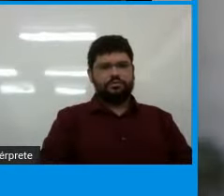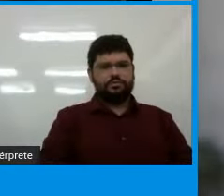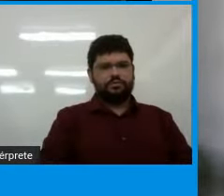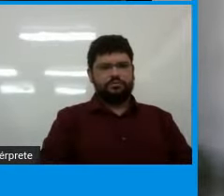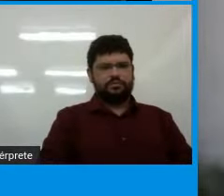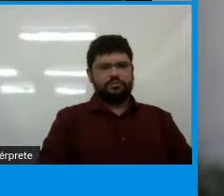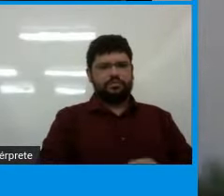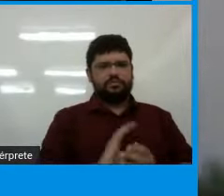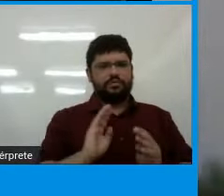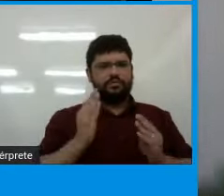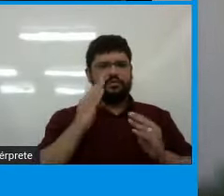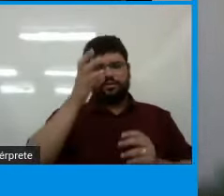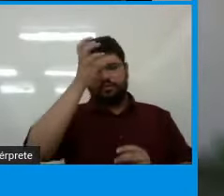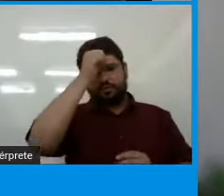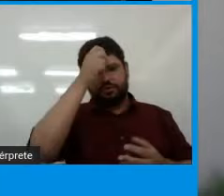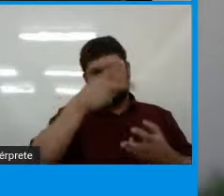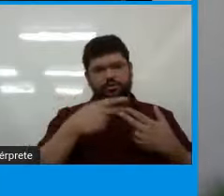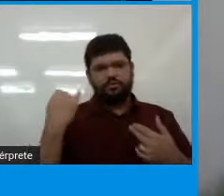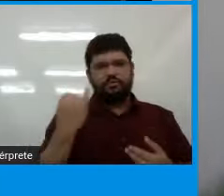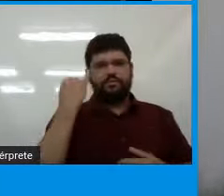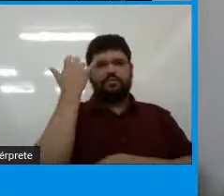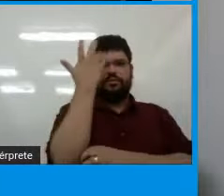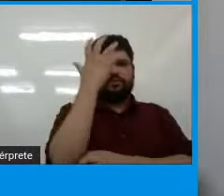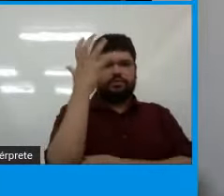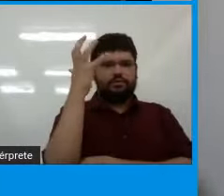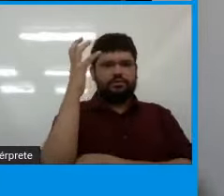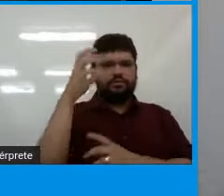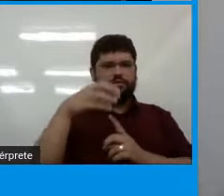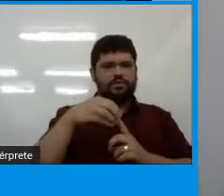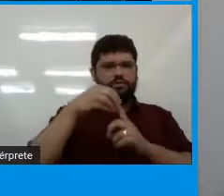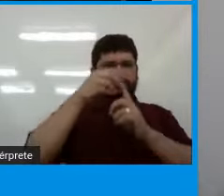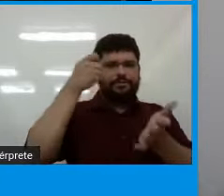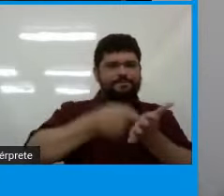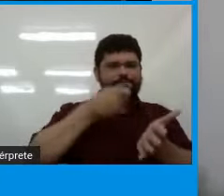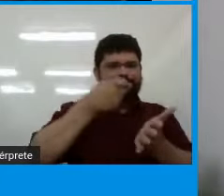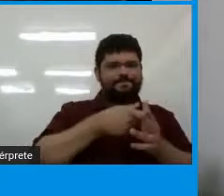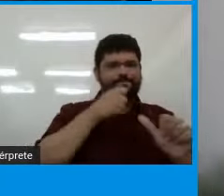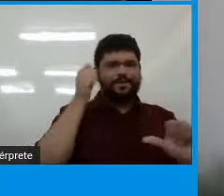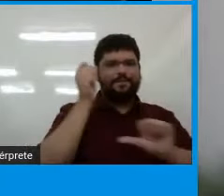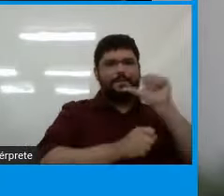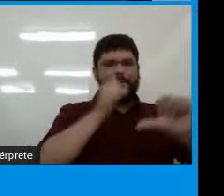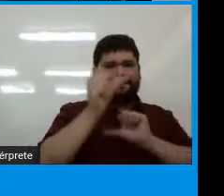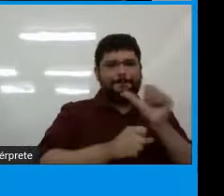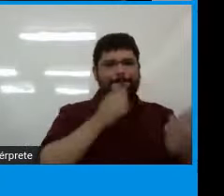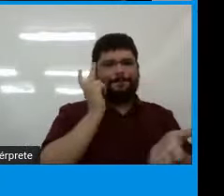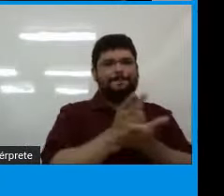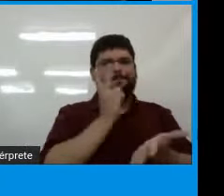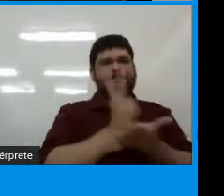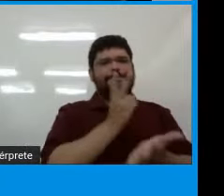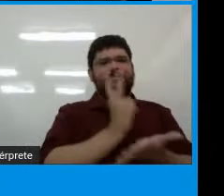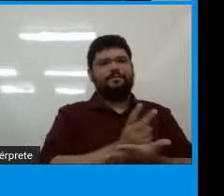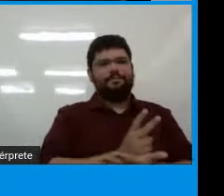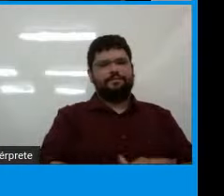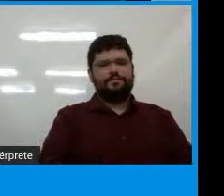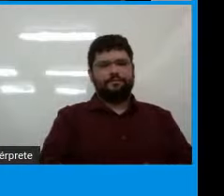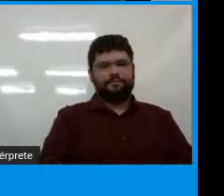coisa muito importante sobre a natureza. A única constante é a mudança. E isso é uma certeza.